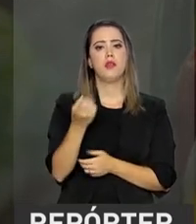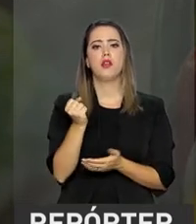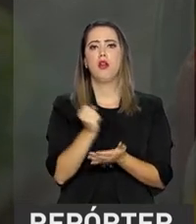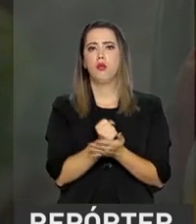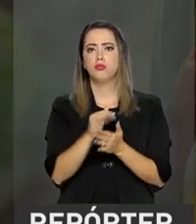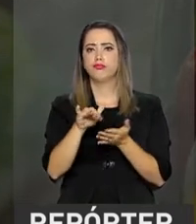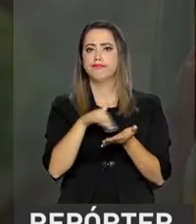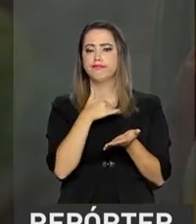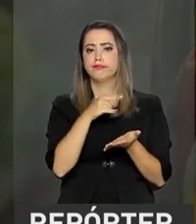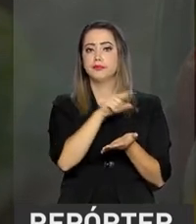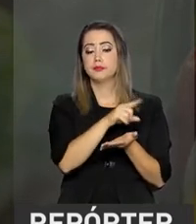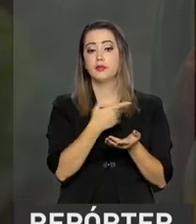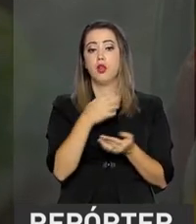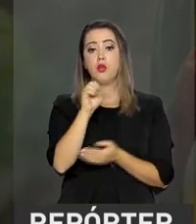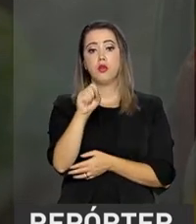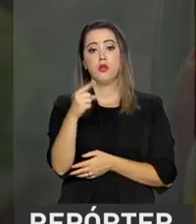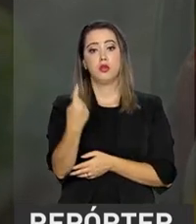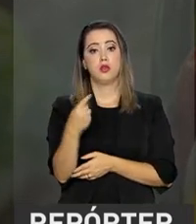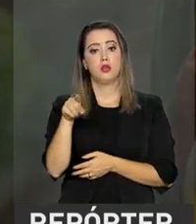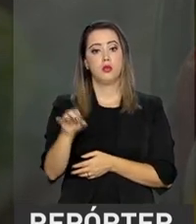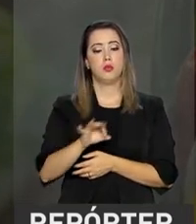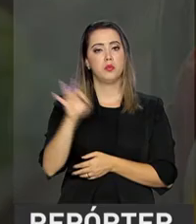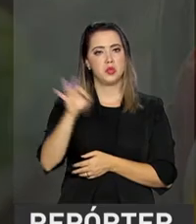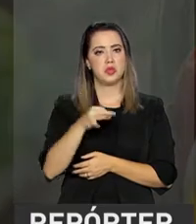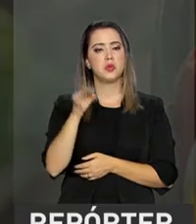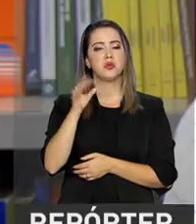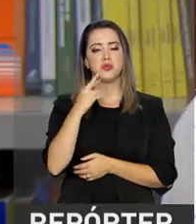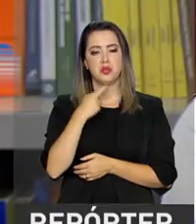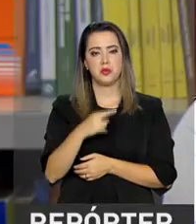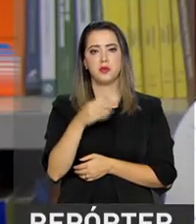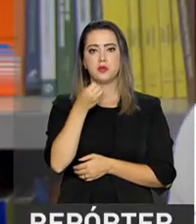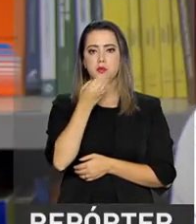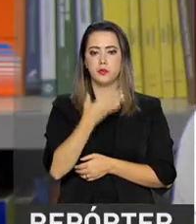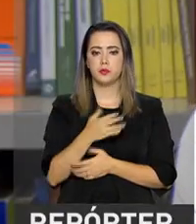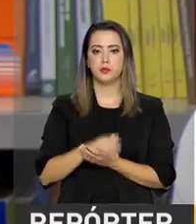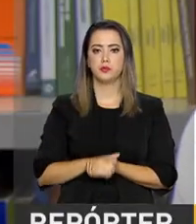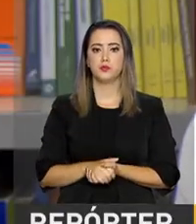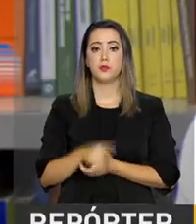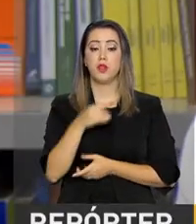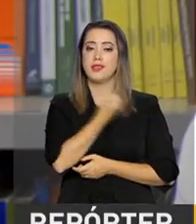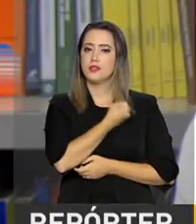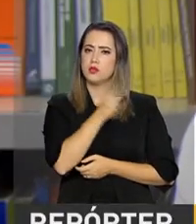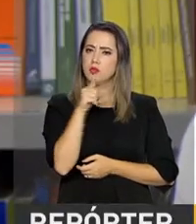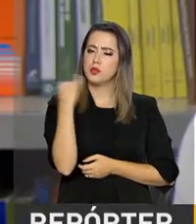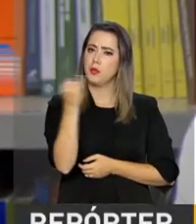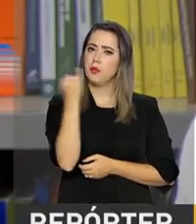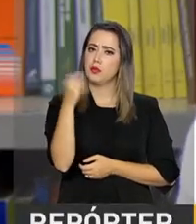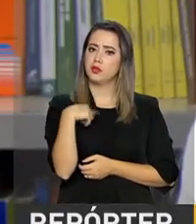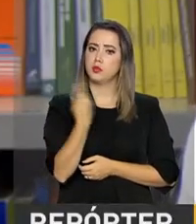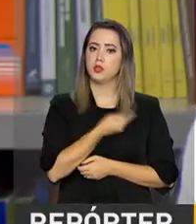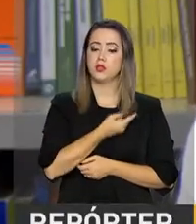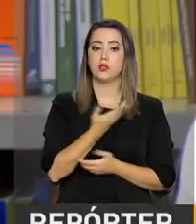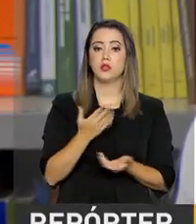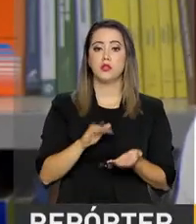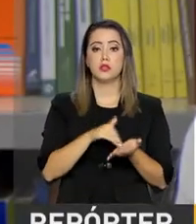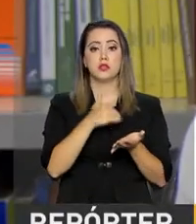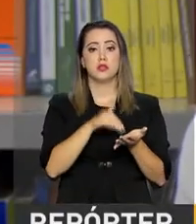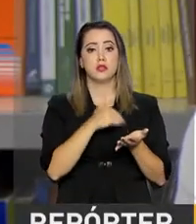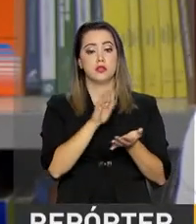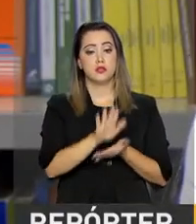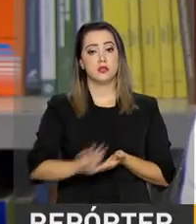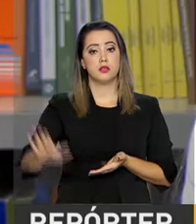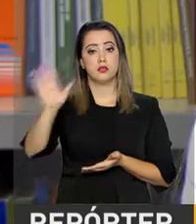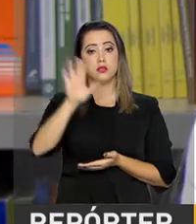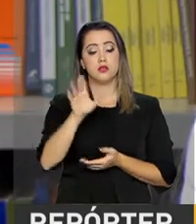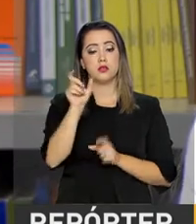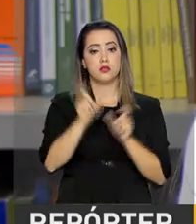desses 81 por cento foram solucionados esses dados eles são essenciais para que nós a secretaria nacional do consumidor consigamos